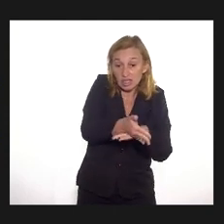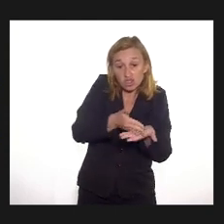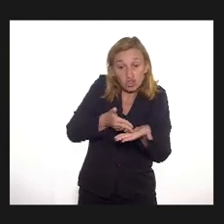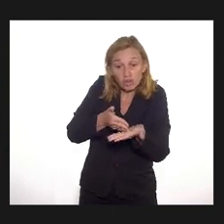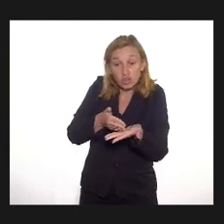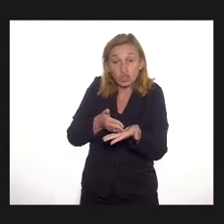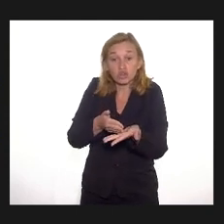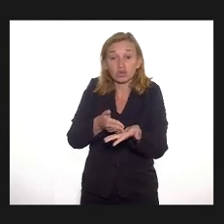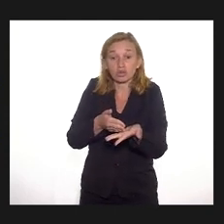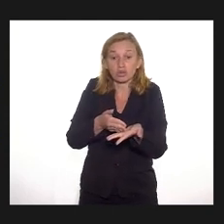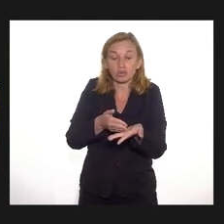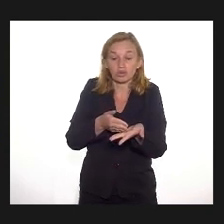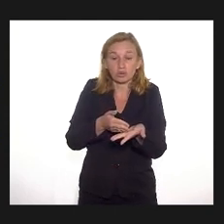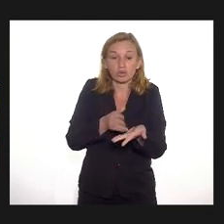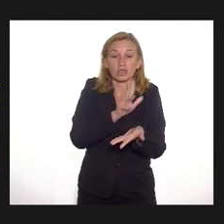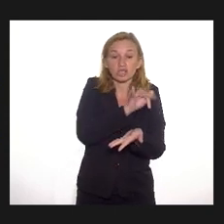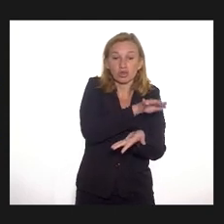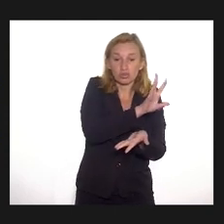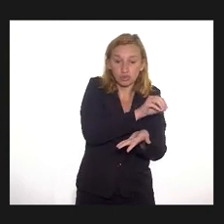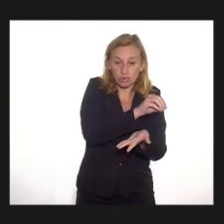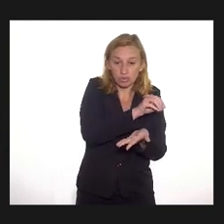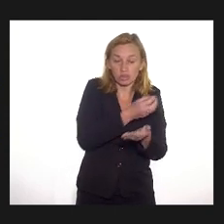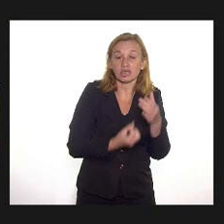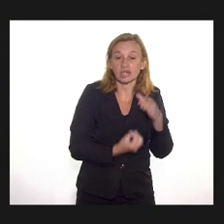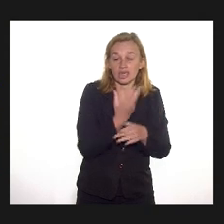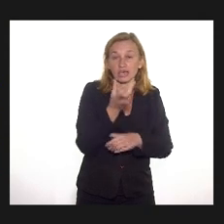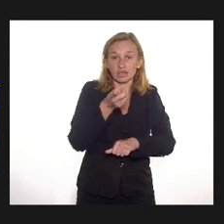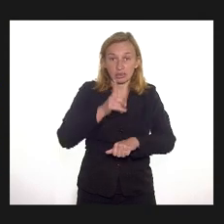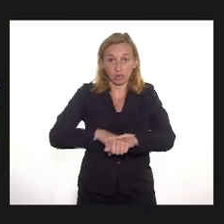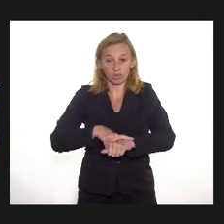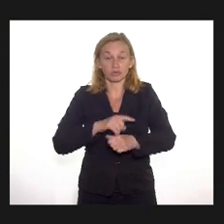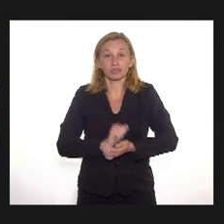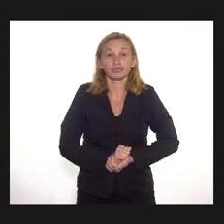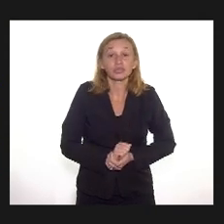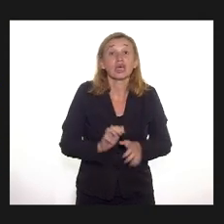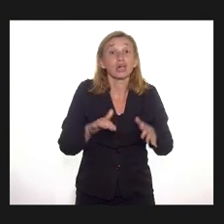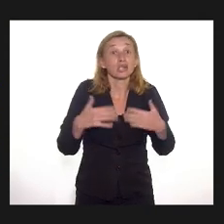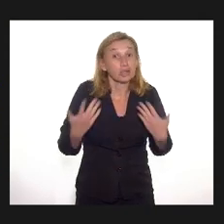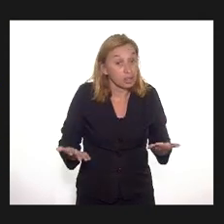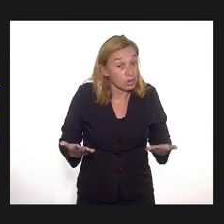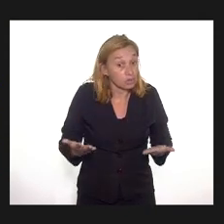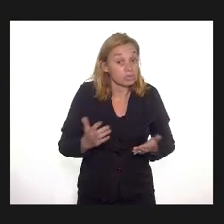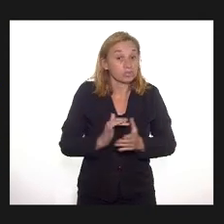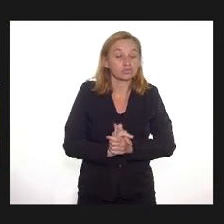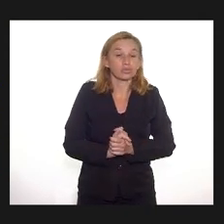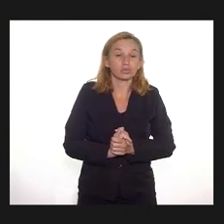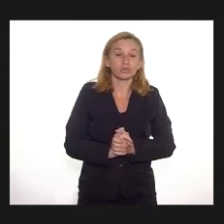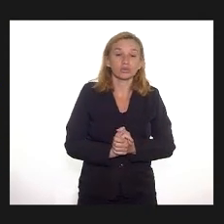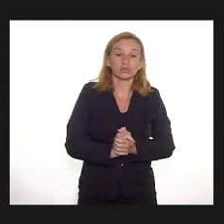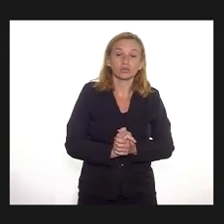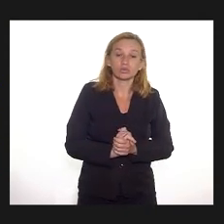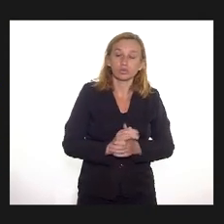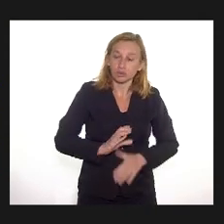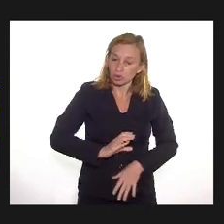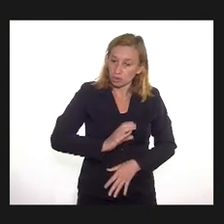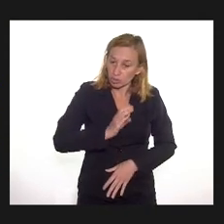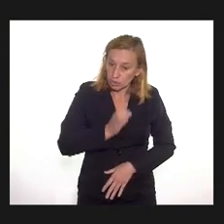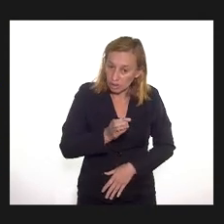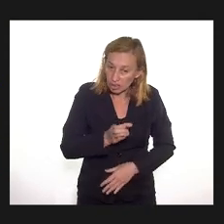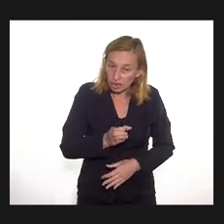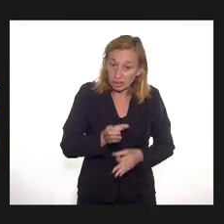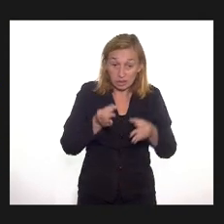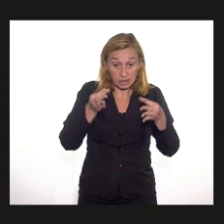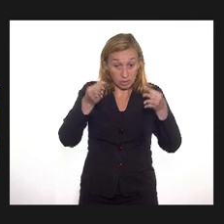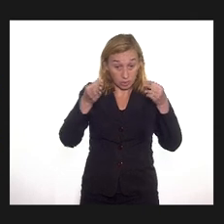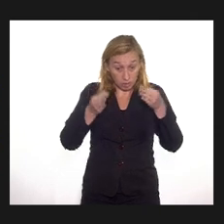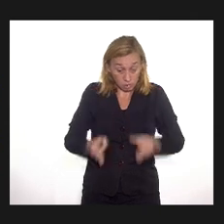divididos com esse fundo que está sendo criado nesse momento. Então, Vossa Excelência, com muita prudência e de forma